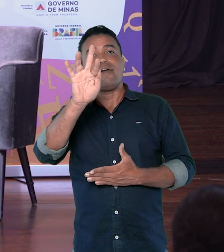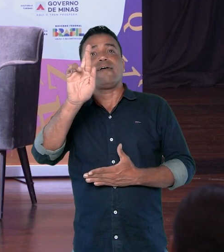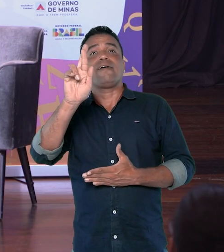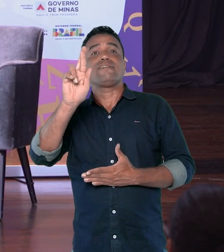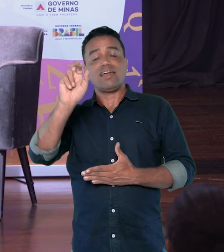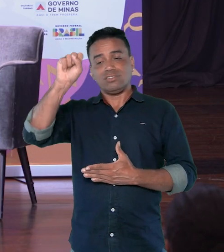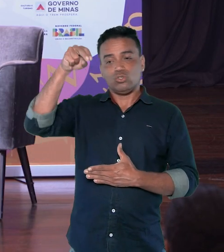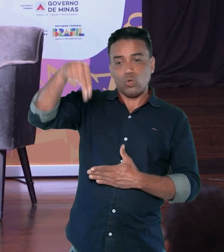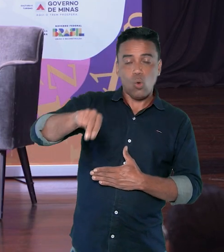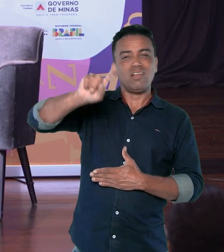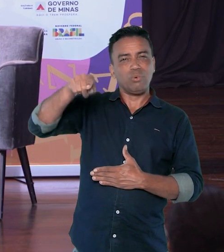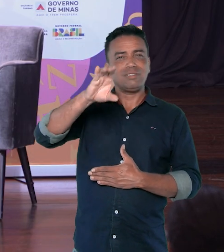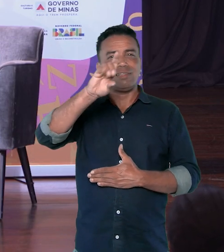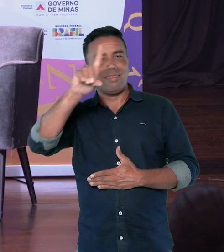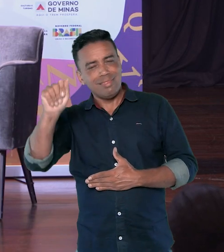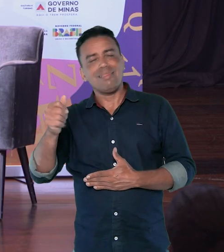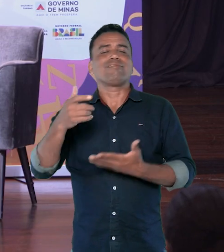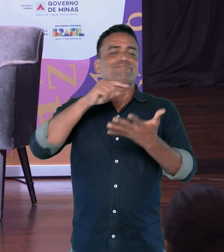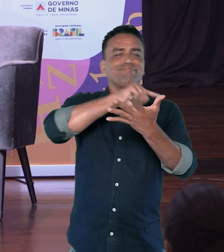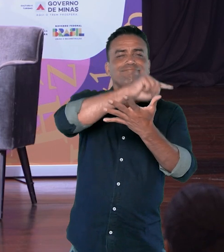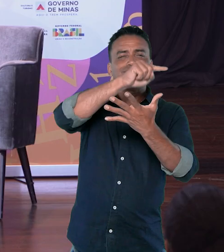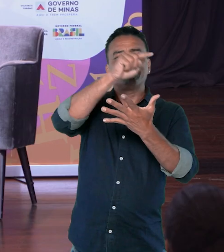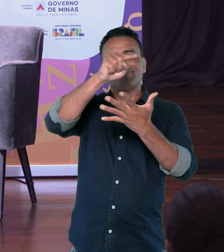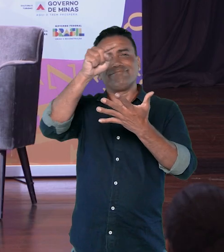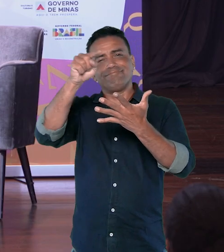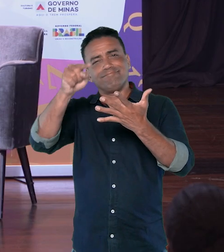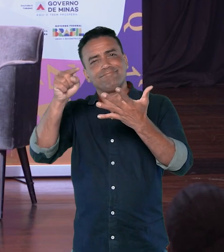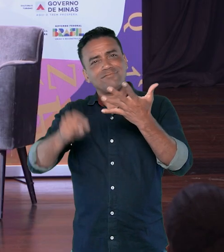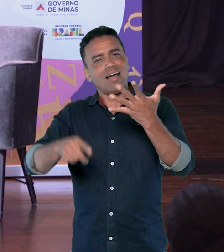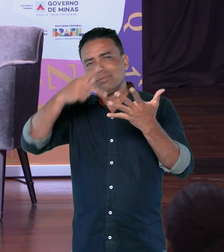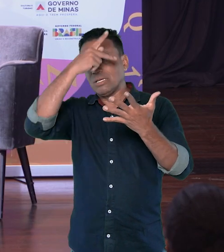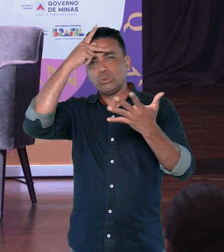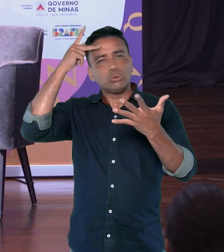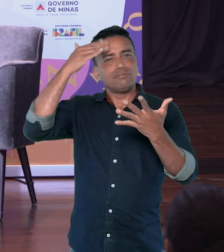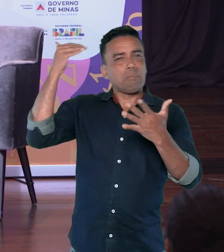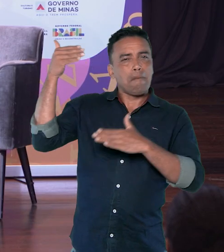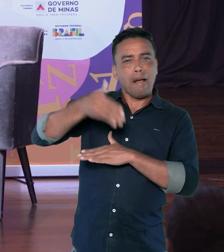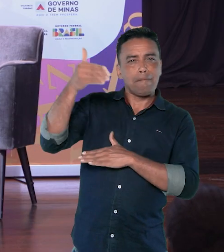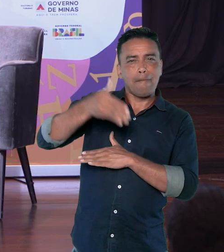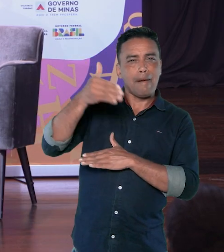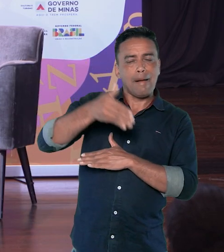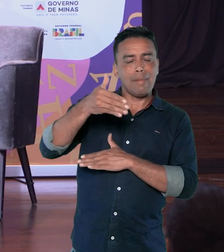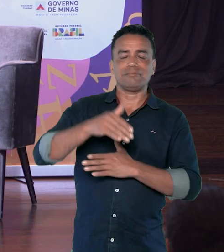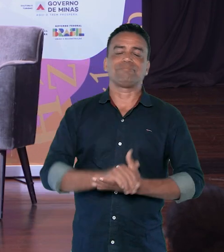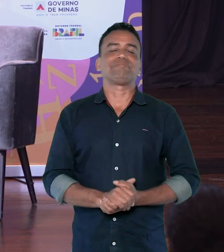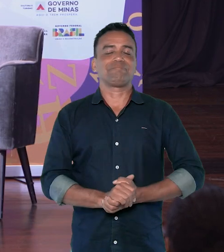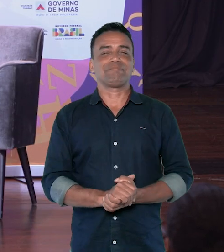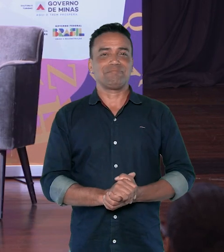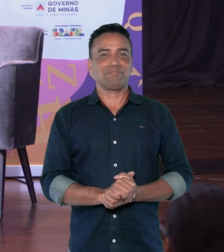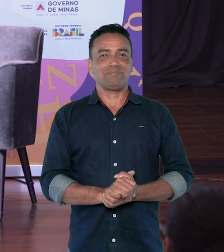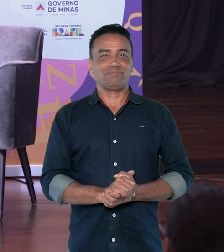da Silva, depois Eduardo Janete, depois Eugênio Gucci, depois Maria Ribeiro, depois a Cici.